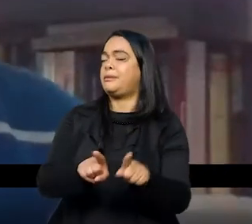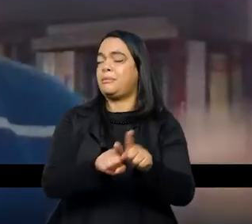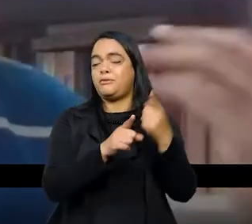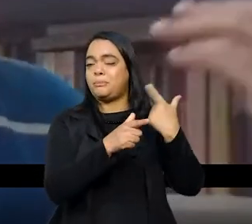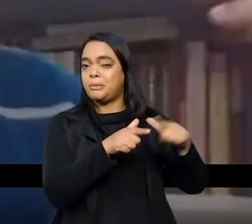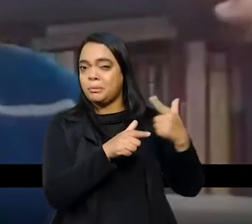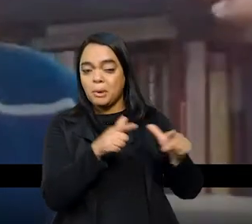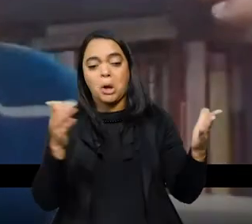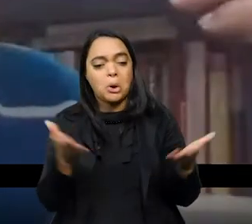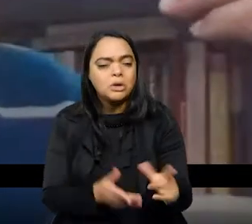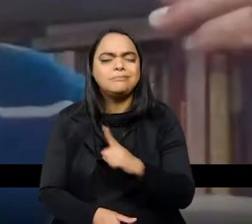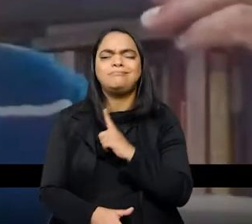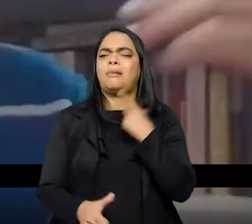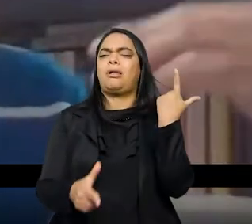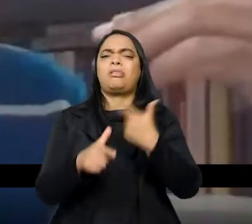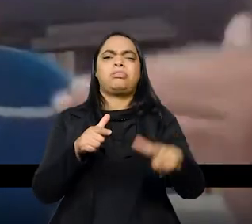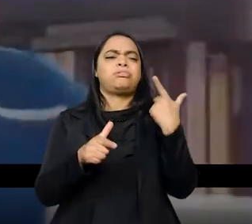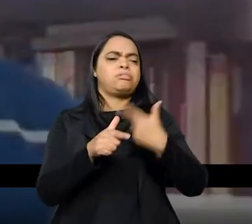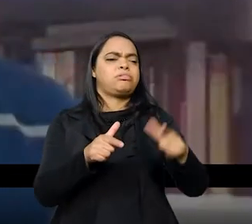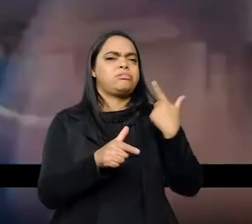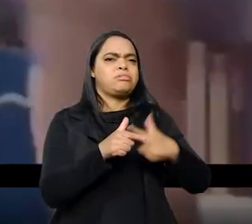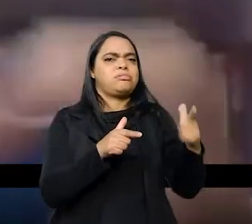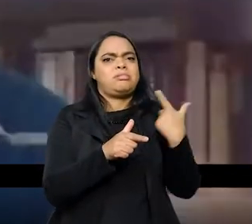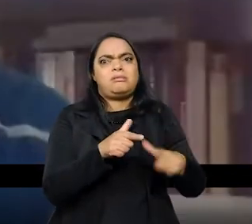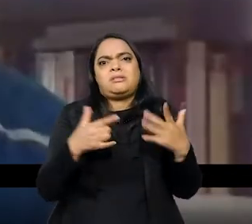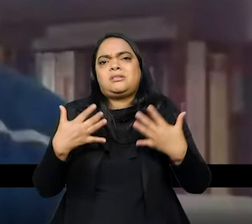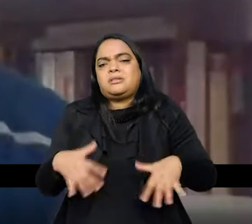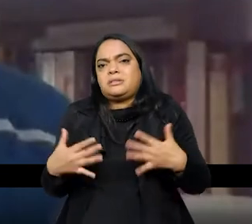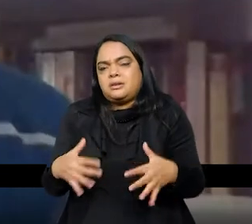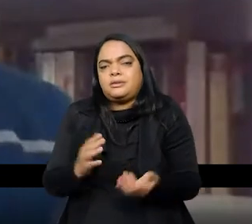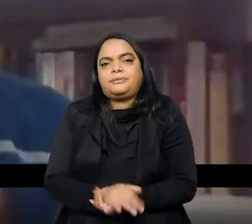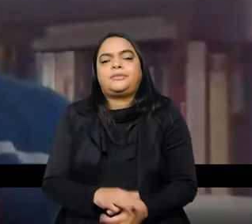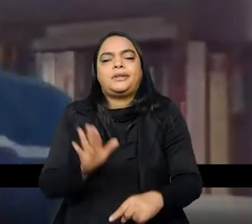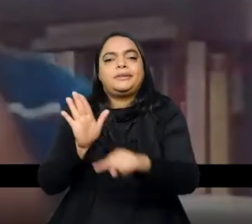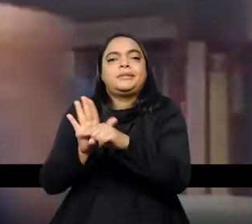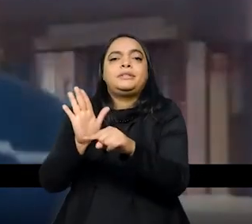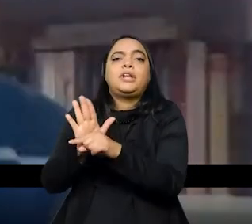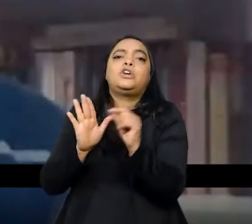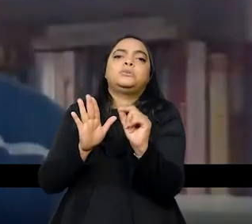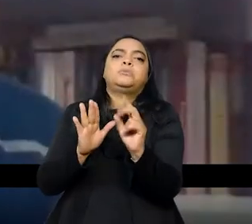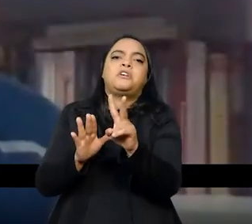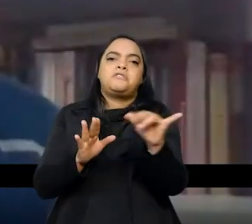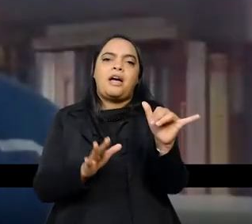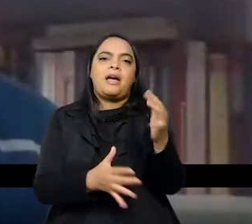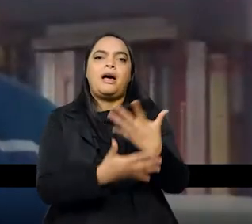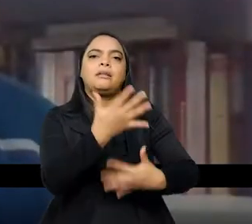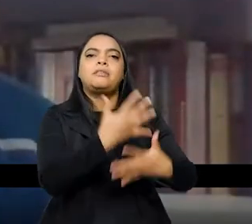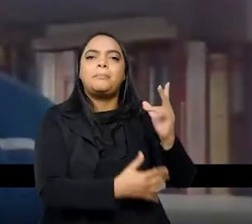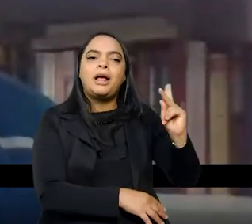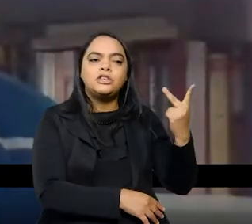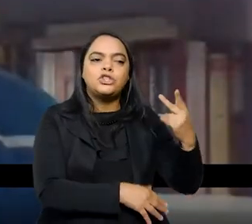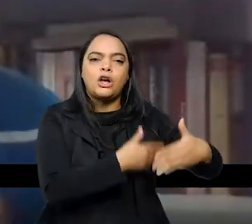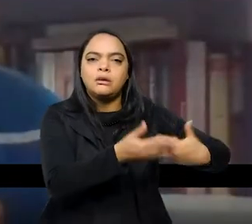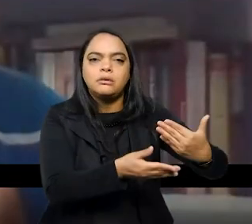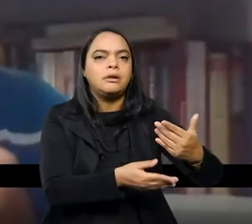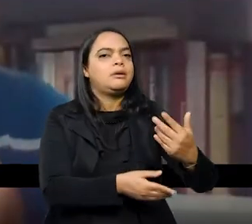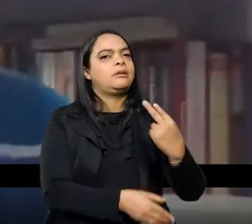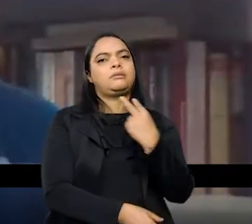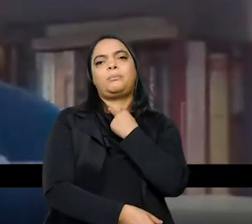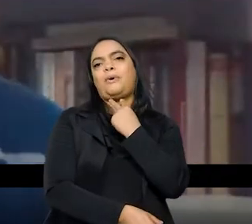esse negacionismo é o quê? Para frear a história? É impossível frear a história.